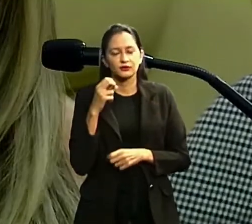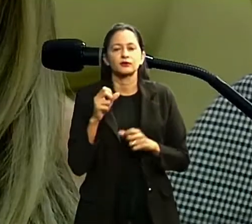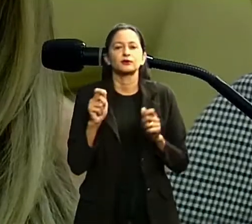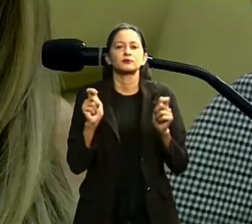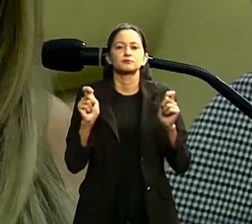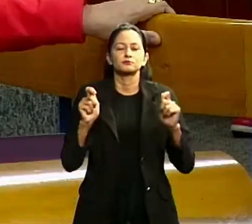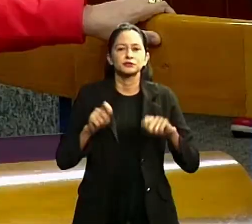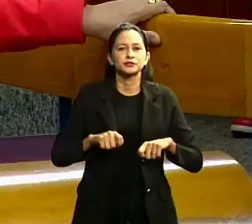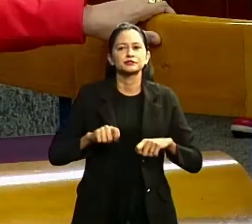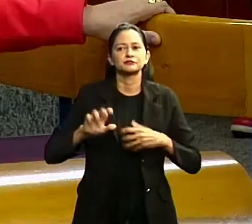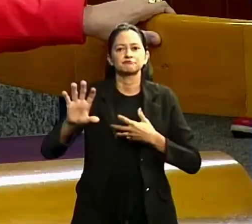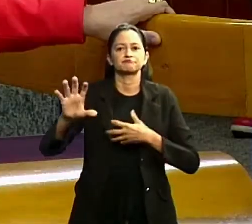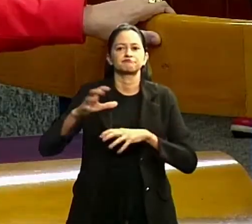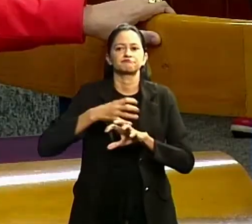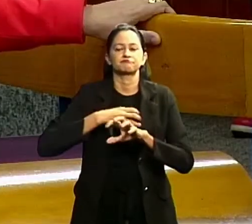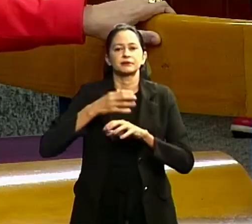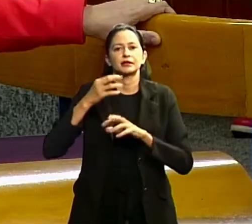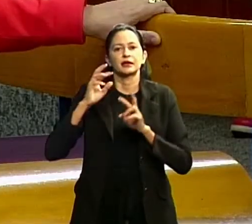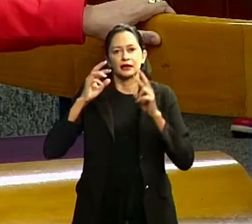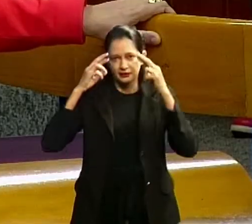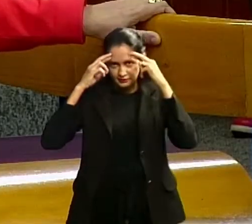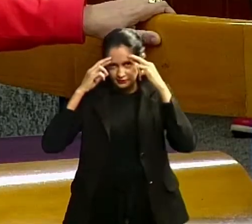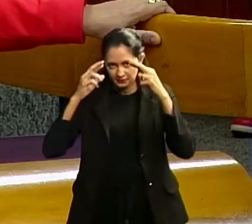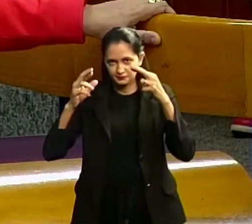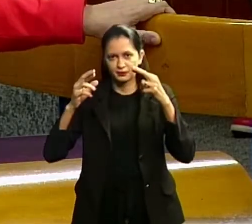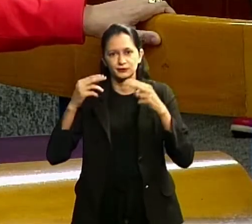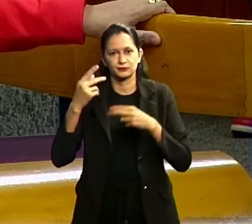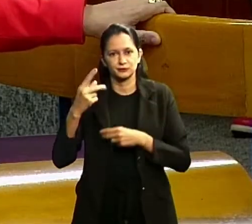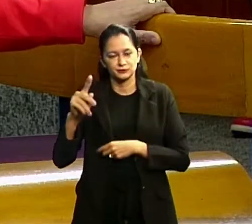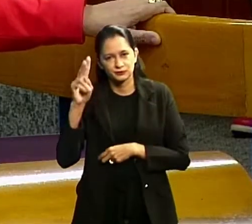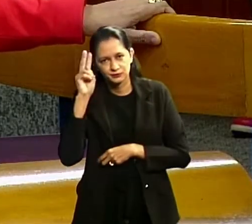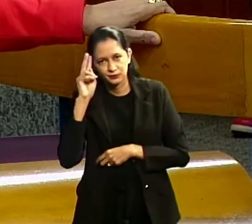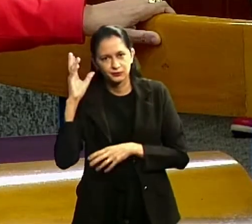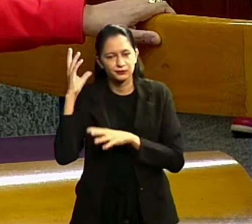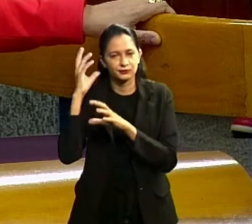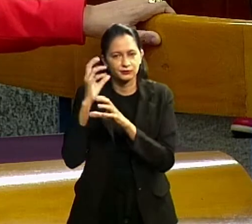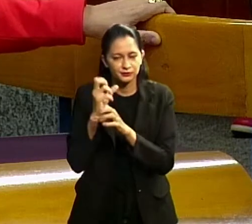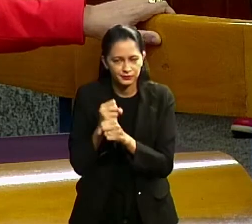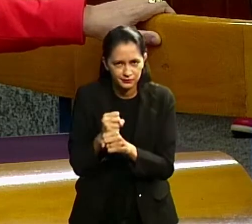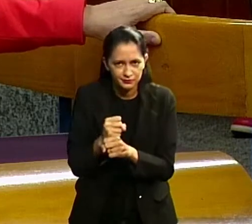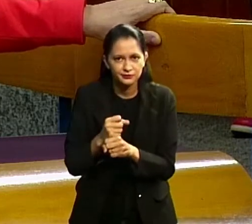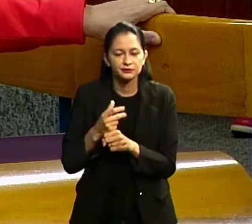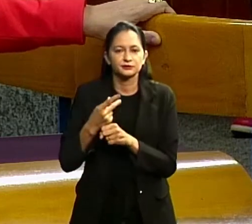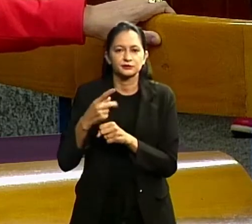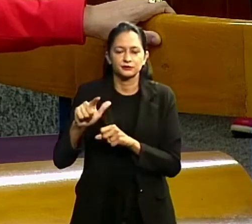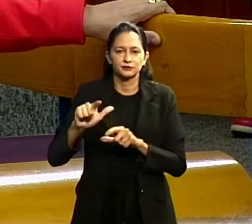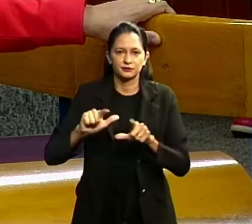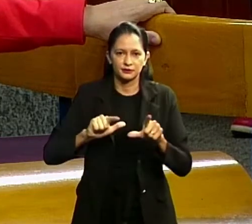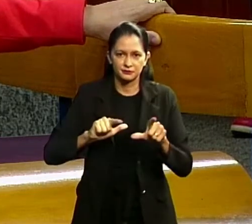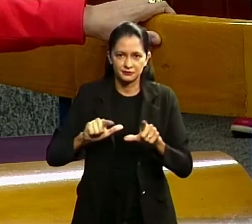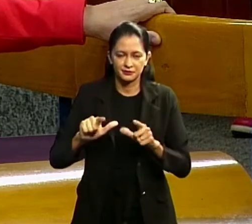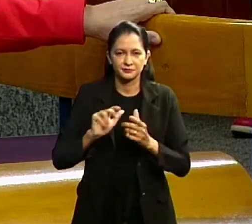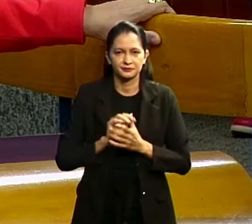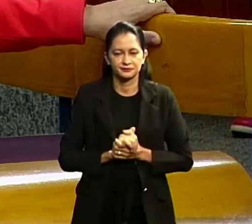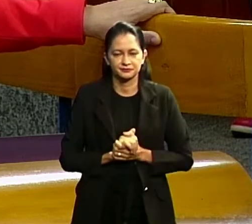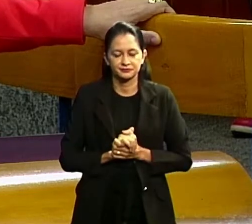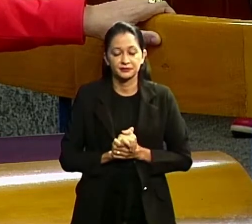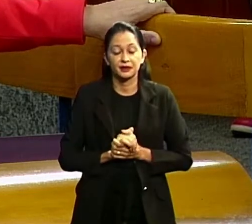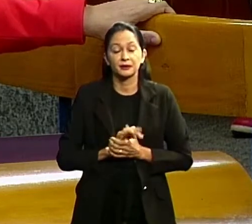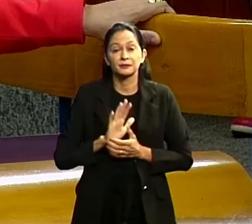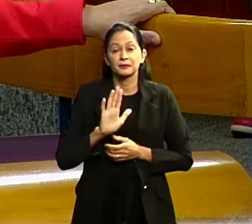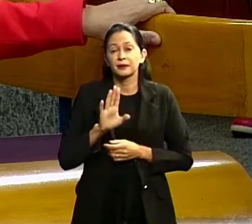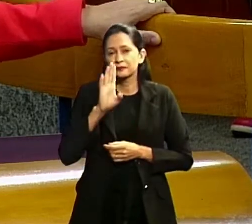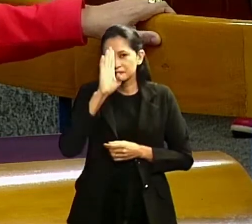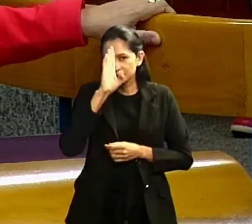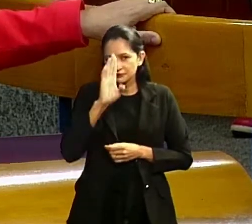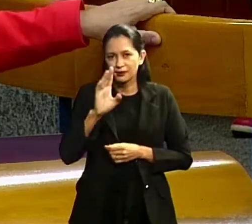ter a consciência de respeitar a sua história, respeitar o seu trabalho, o seu mandato, mas antes de tudo a